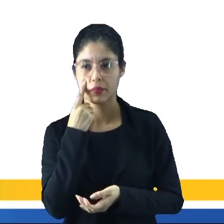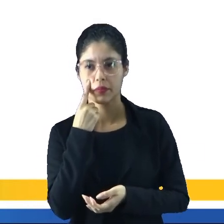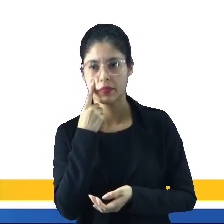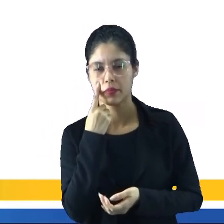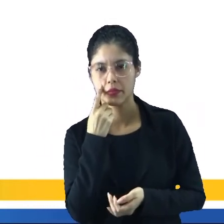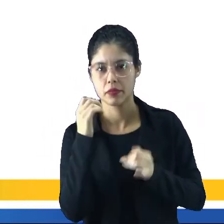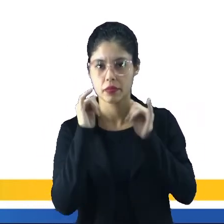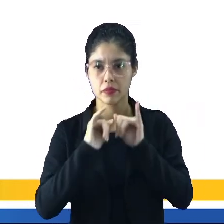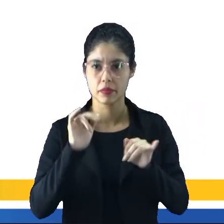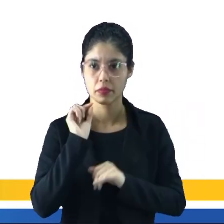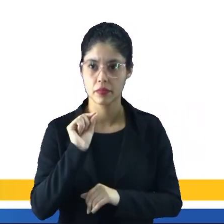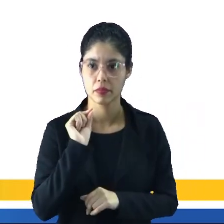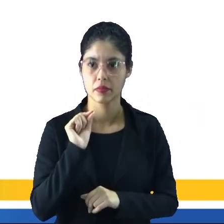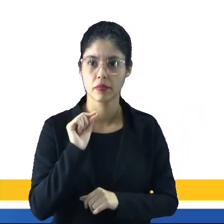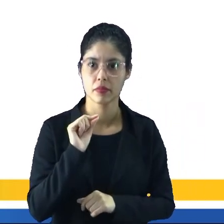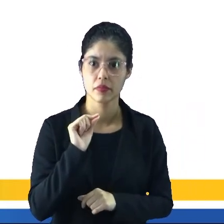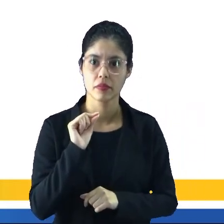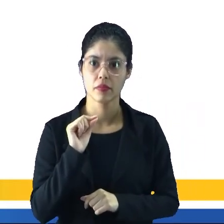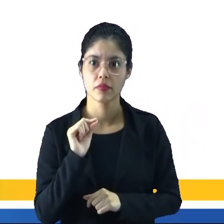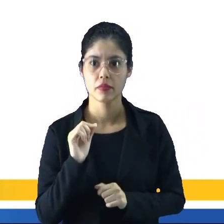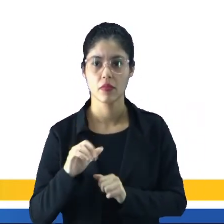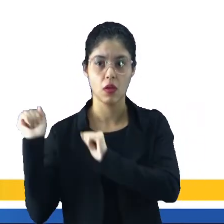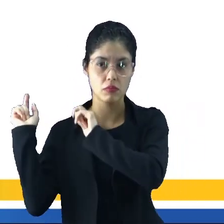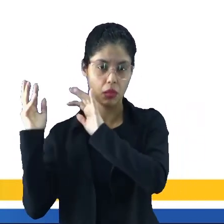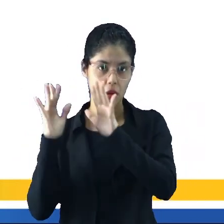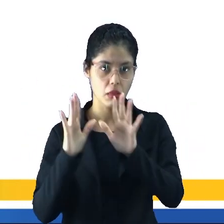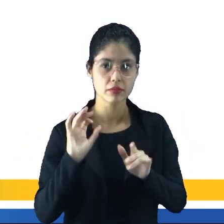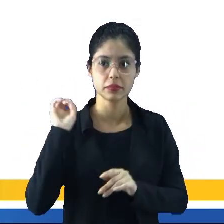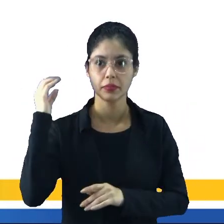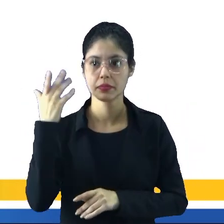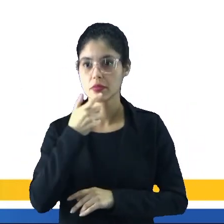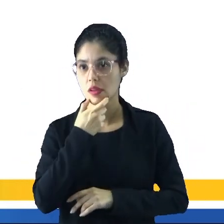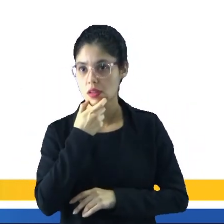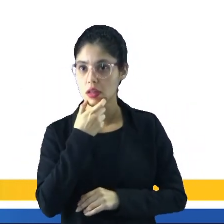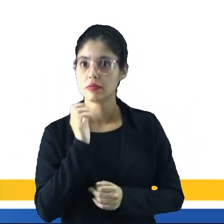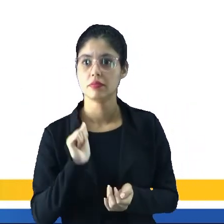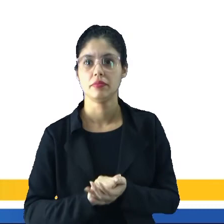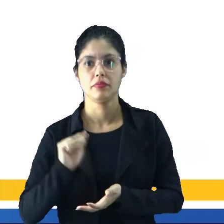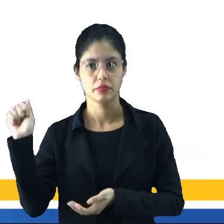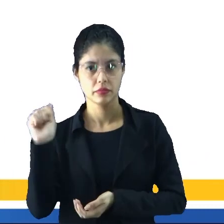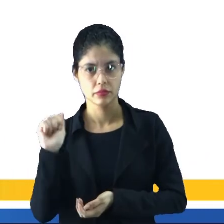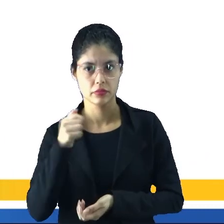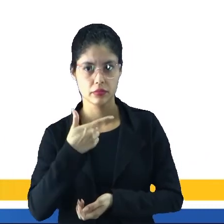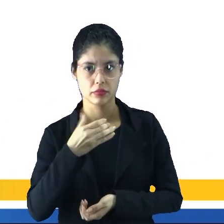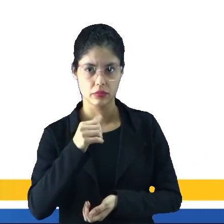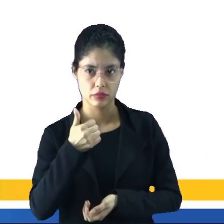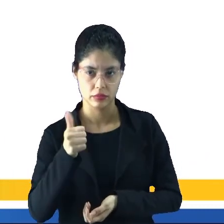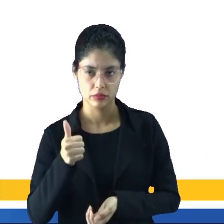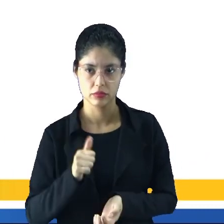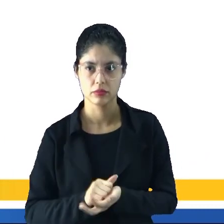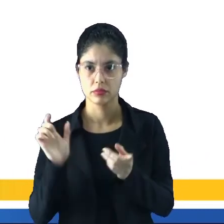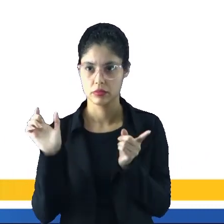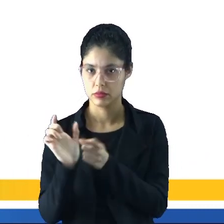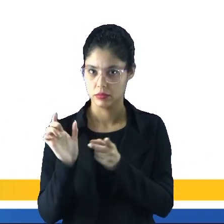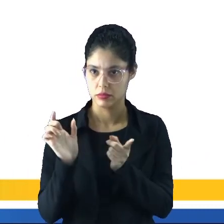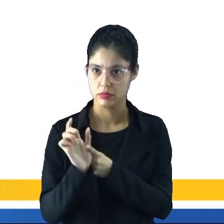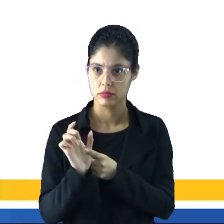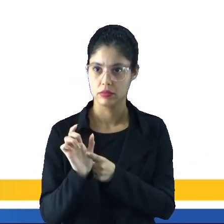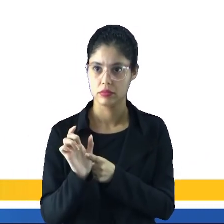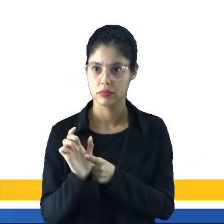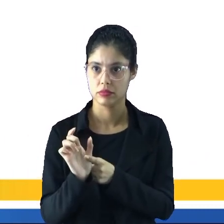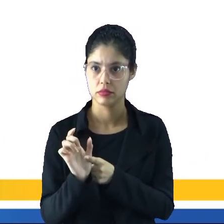o enunciado diz o seguinte: os tumultos causados na Inglaterra em agosto de 2011,